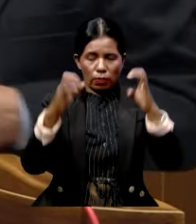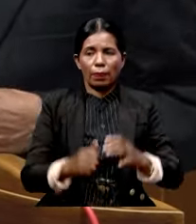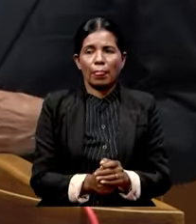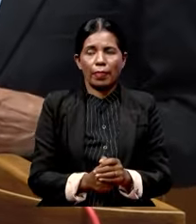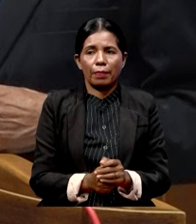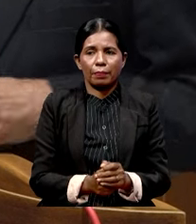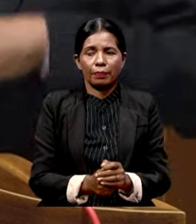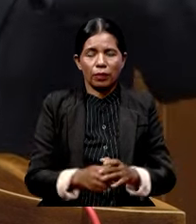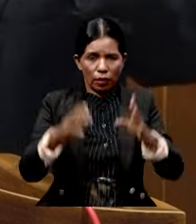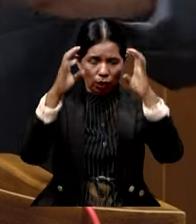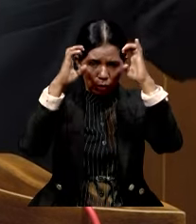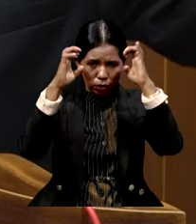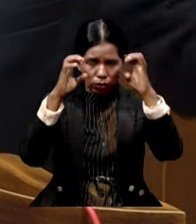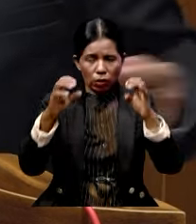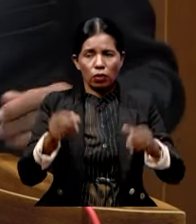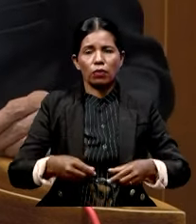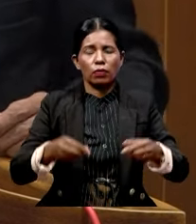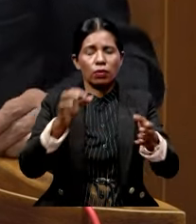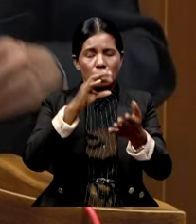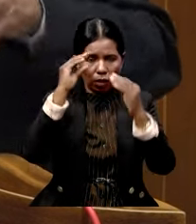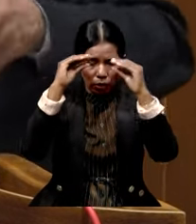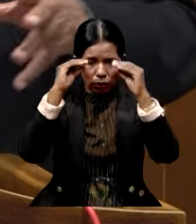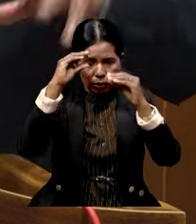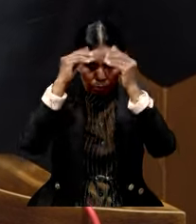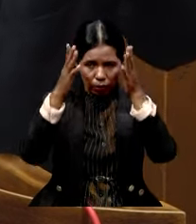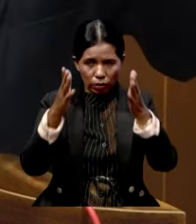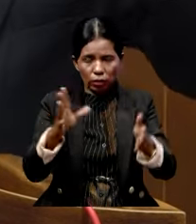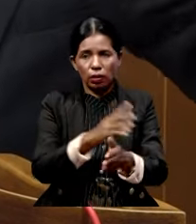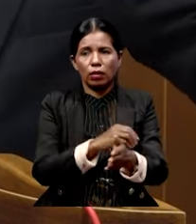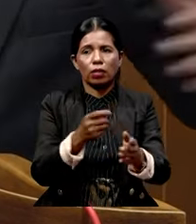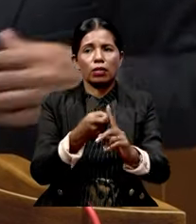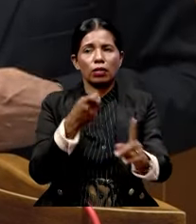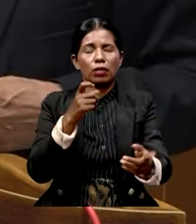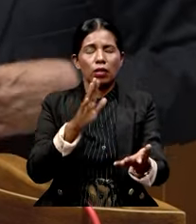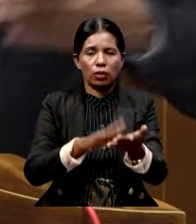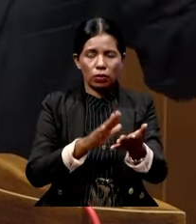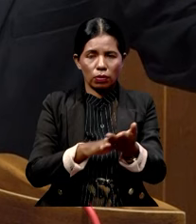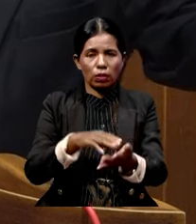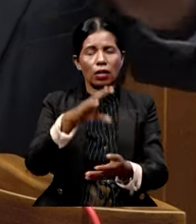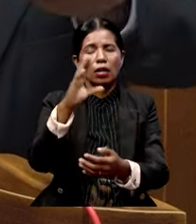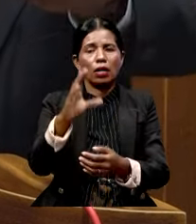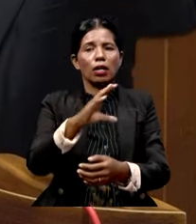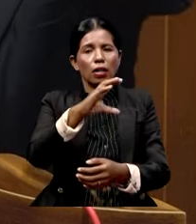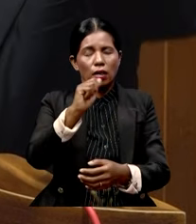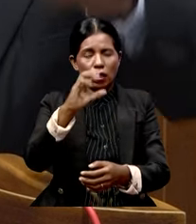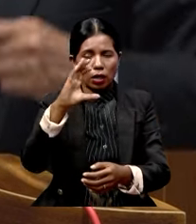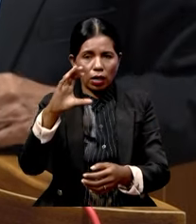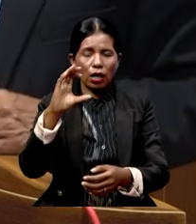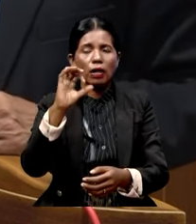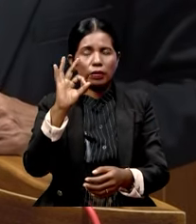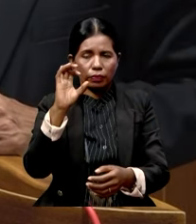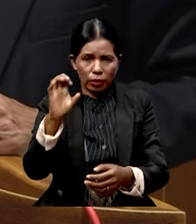Setor de educação, a formação de professores, a expansão à escola CAF, ou tem em meu Totene e